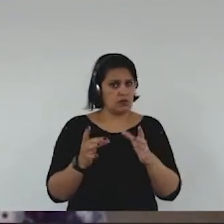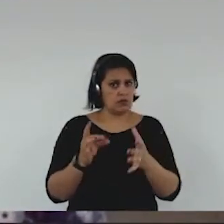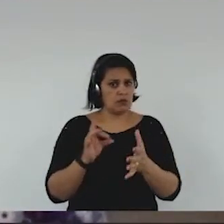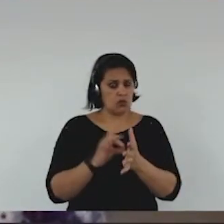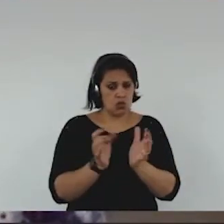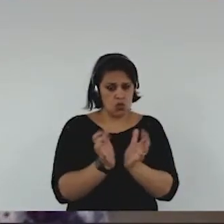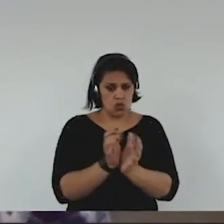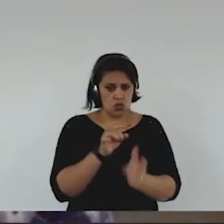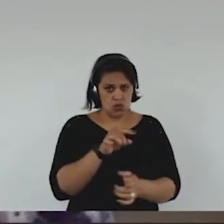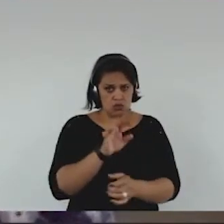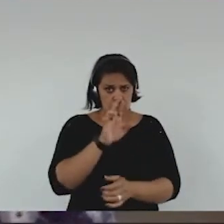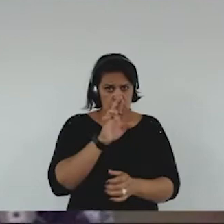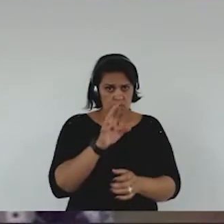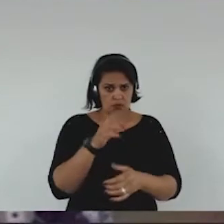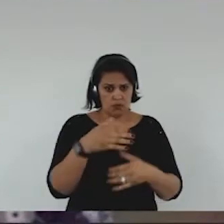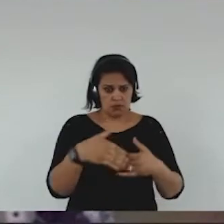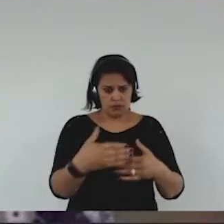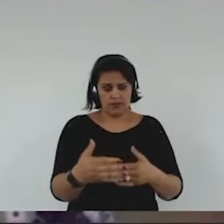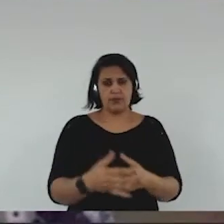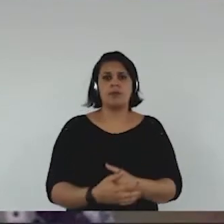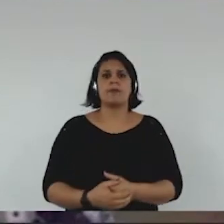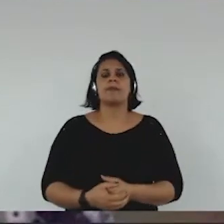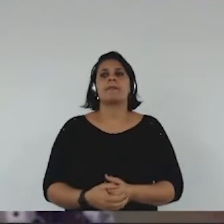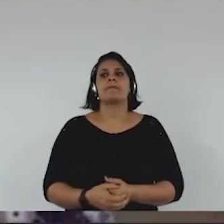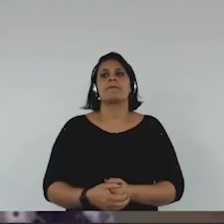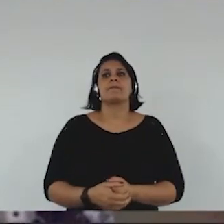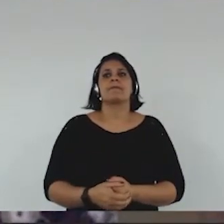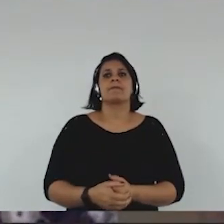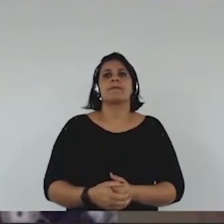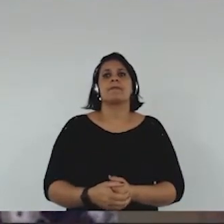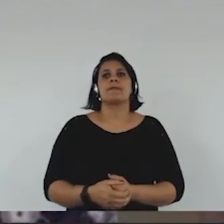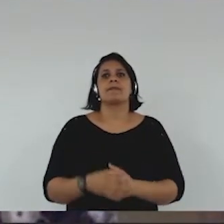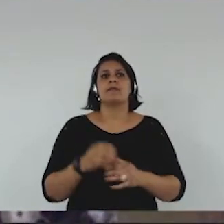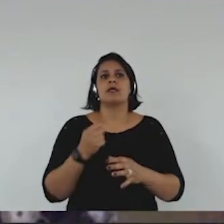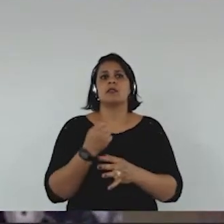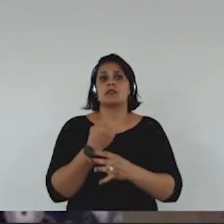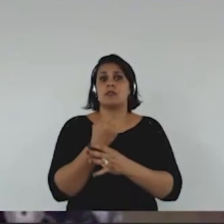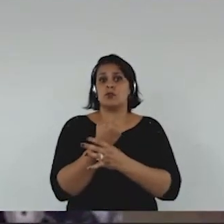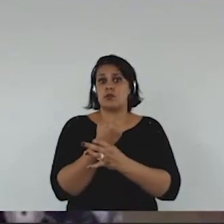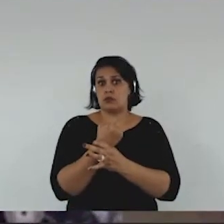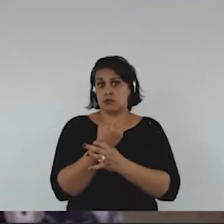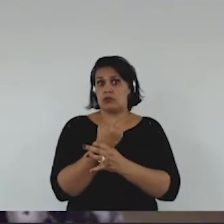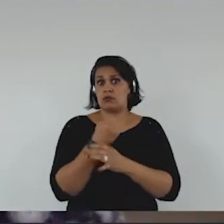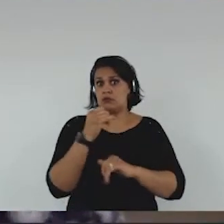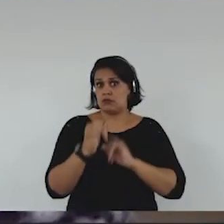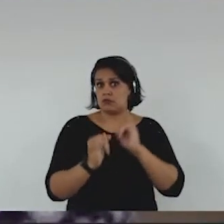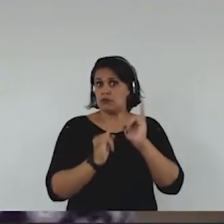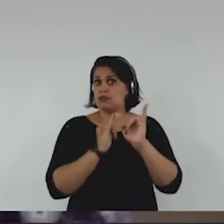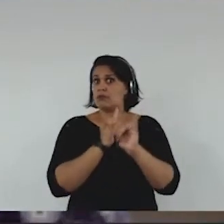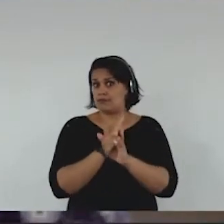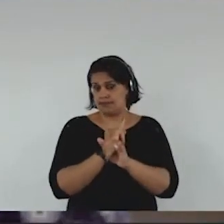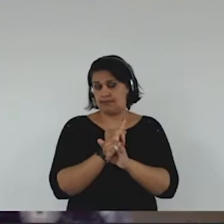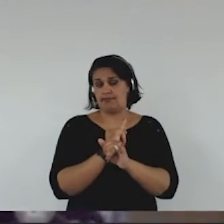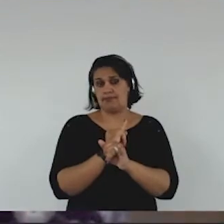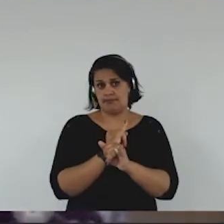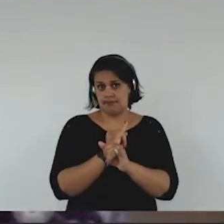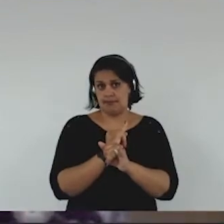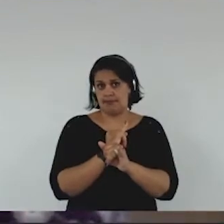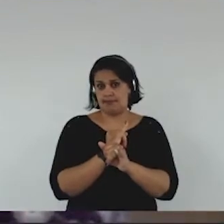tratados adequadamente. Tanto a segurança cibernética, cybersecurity, né,